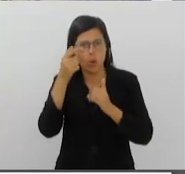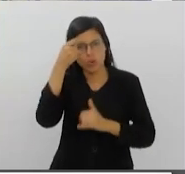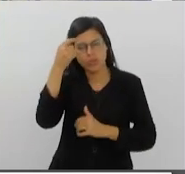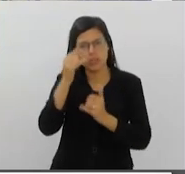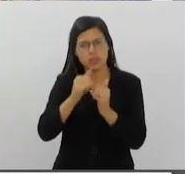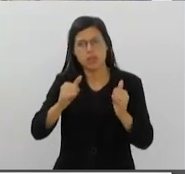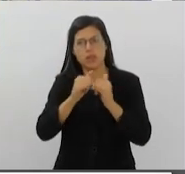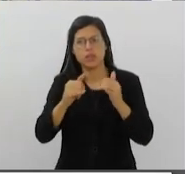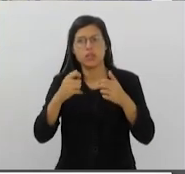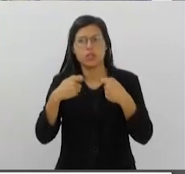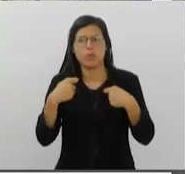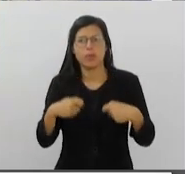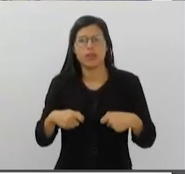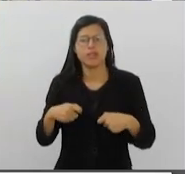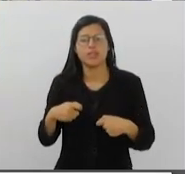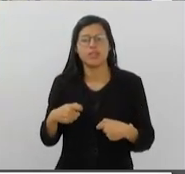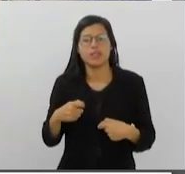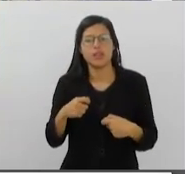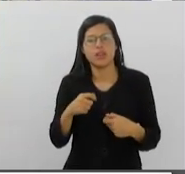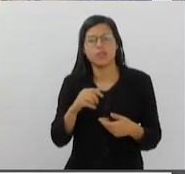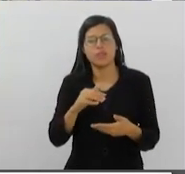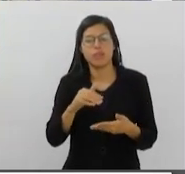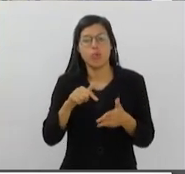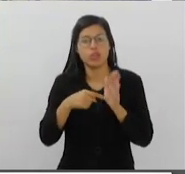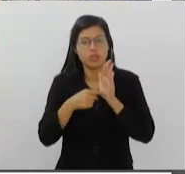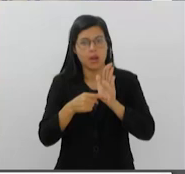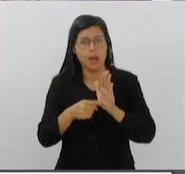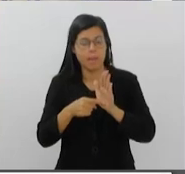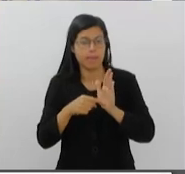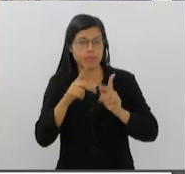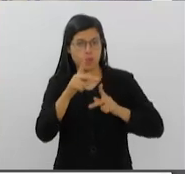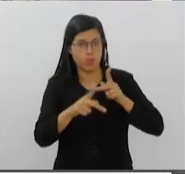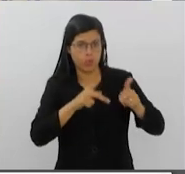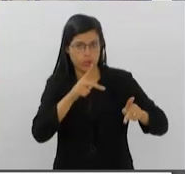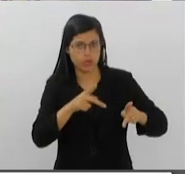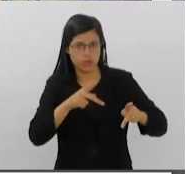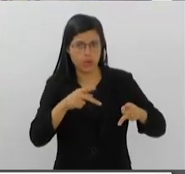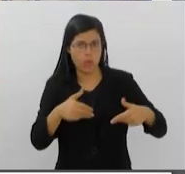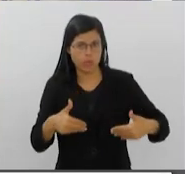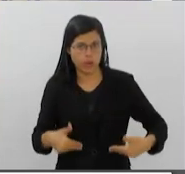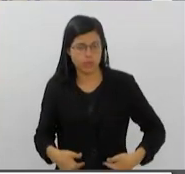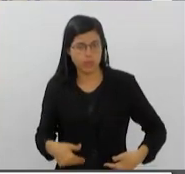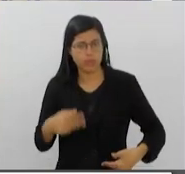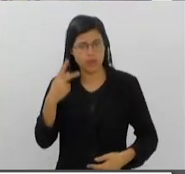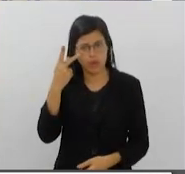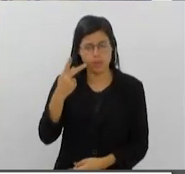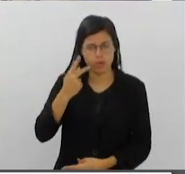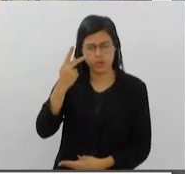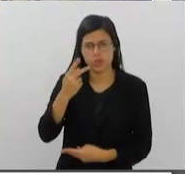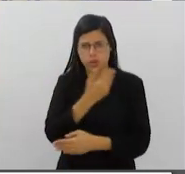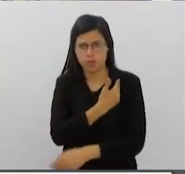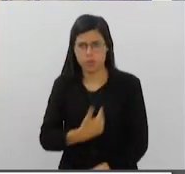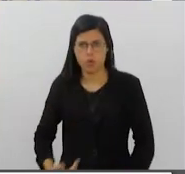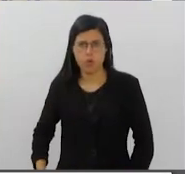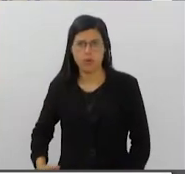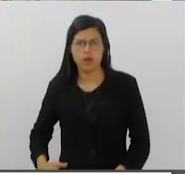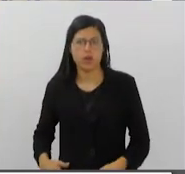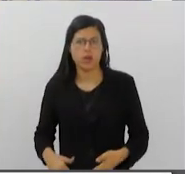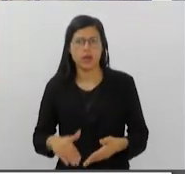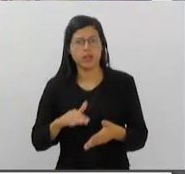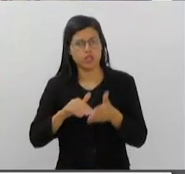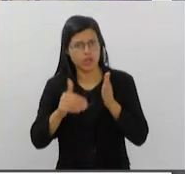desnaturalizar o tema da fome e mostrar para a população, mostrar para quem está na ponta, que as políticas públicas que nos tiraram do mapa da fome,